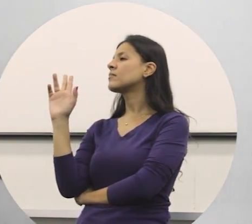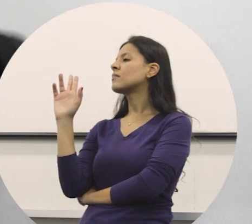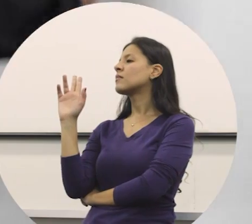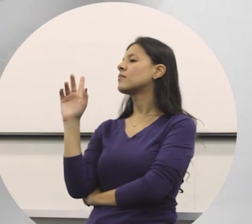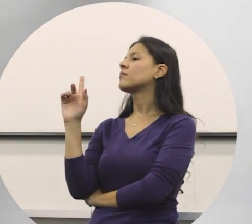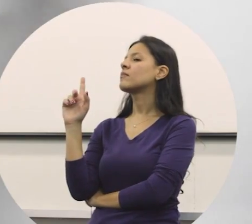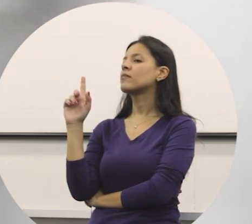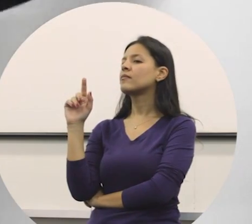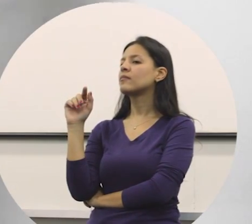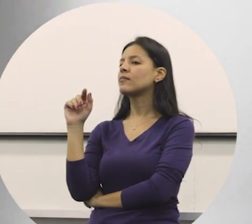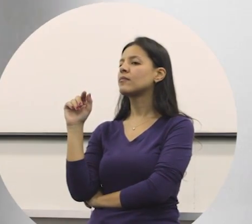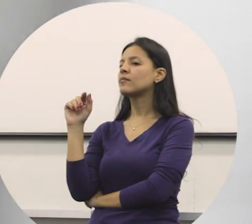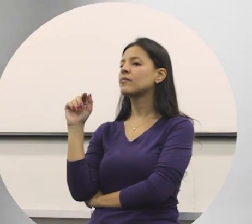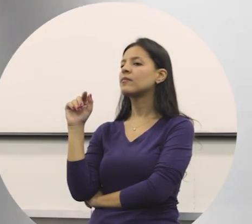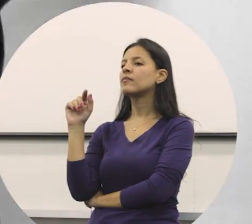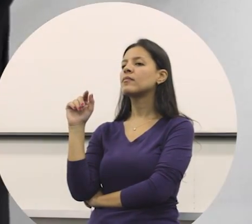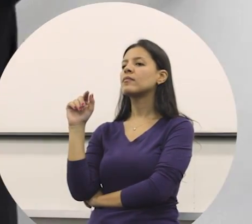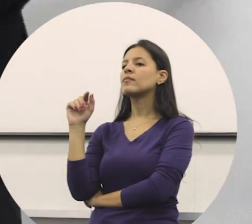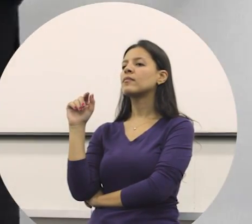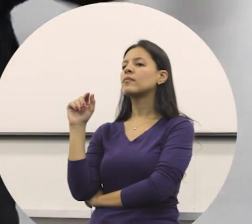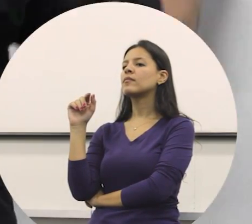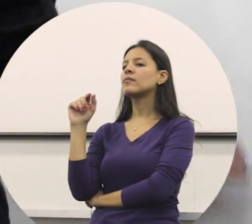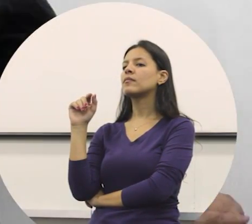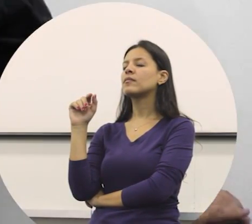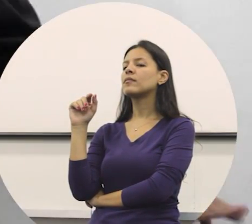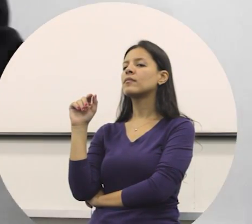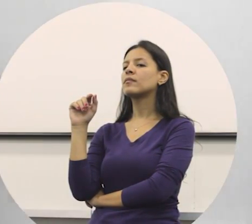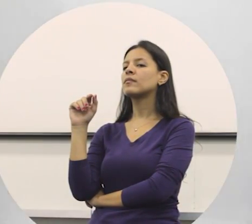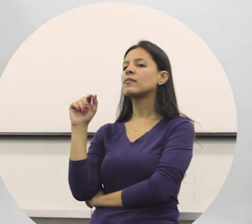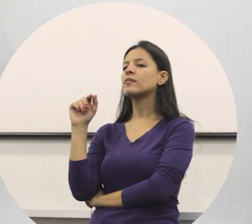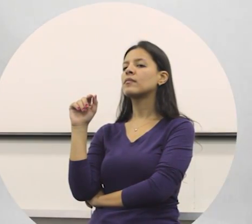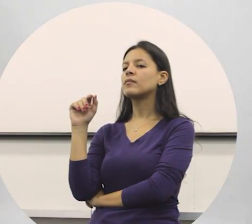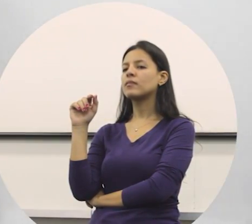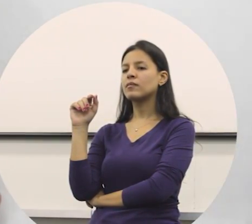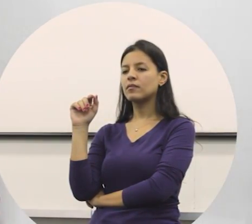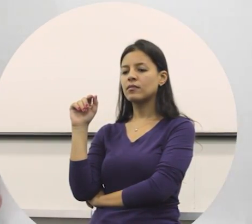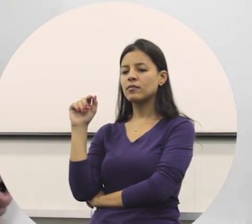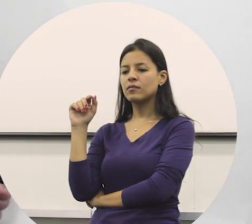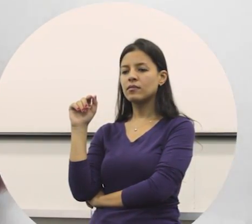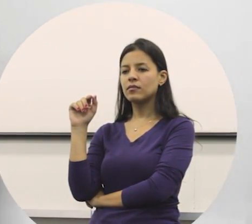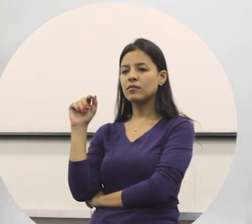Eu vou fazer isso aqui de novo, aqui para caber o que eu vou desenhar. Tá?